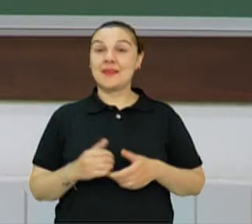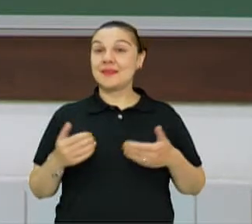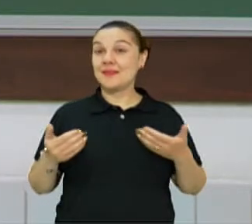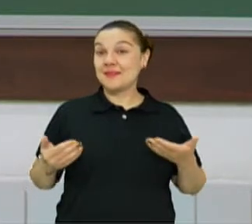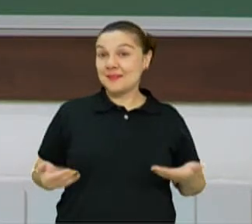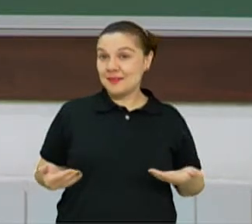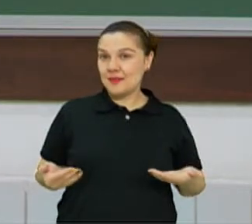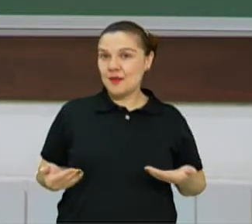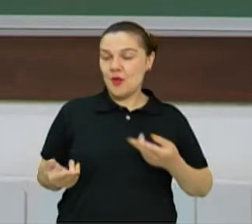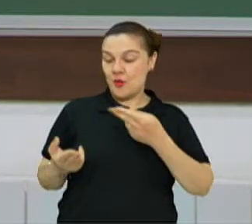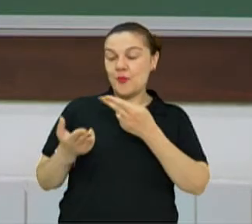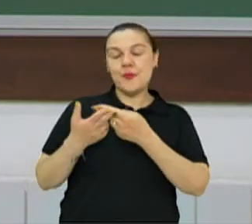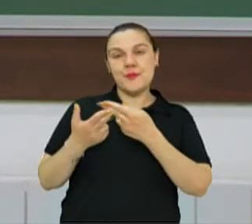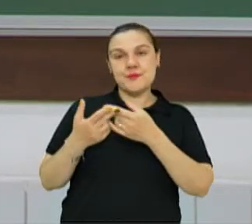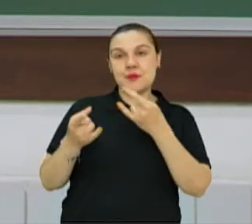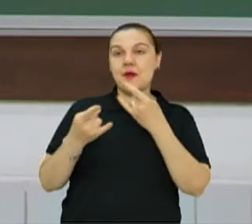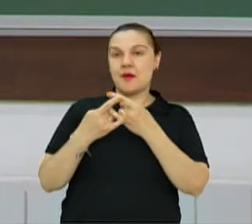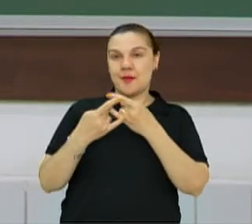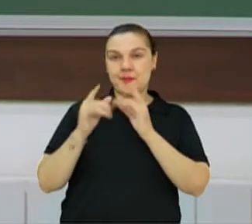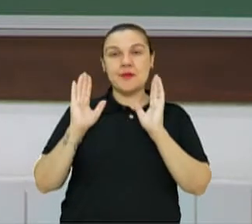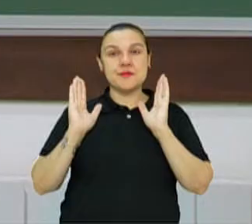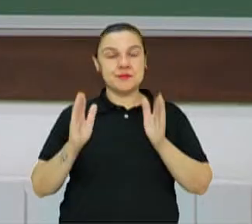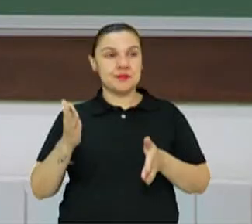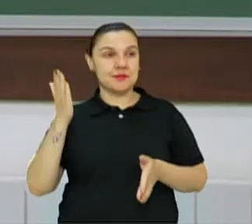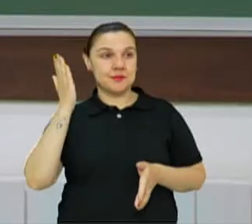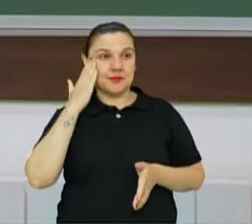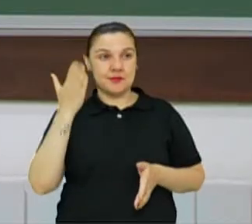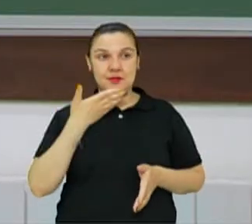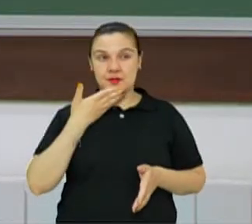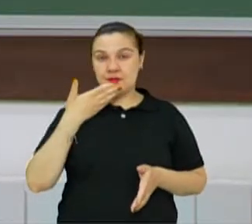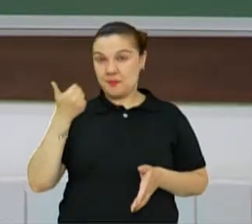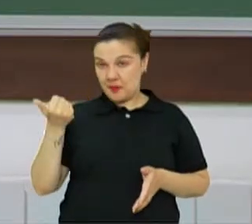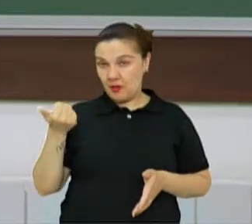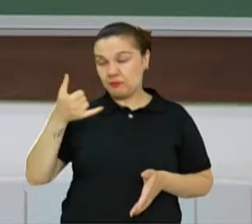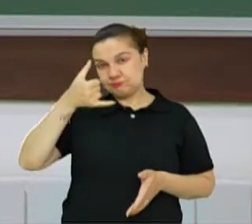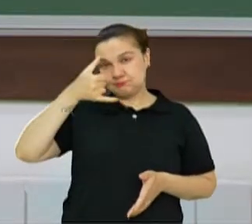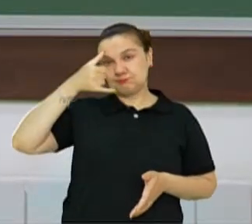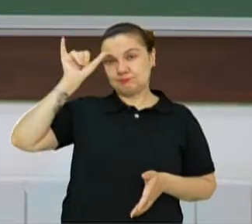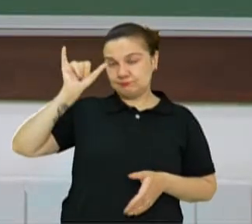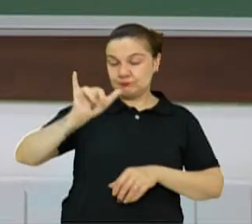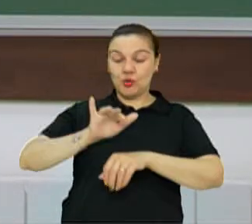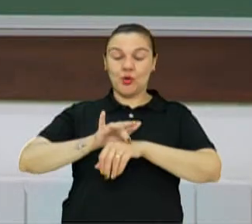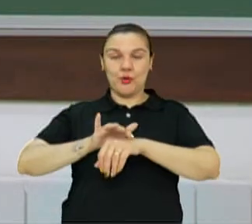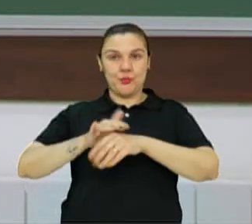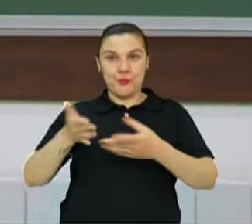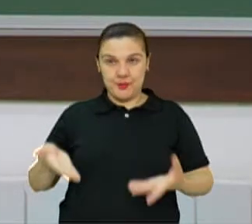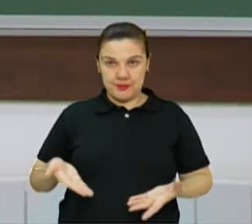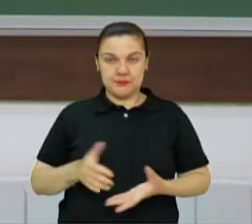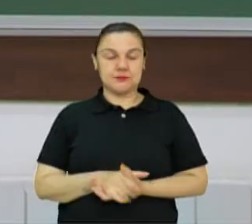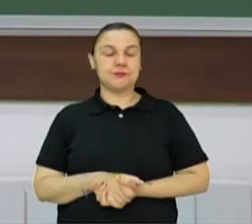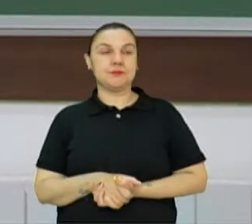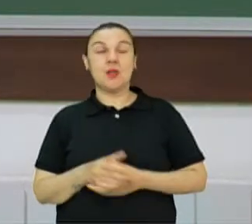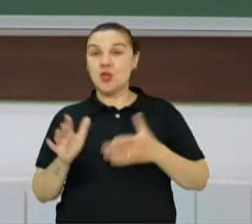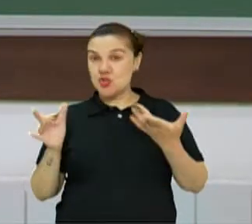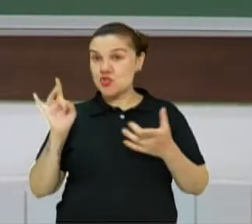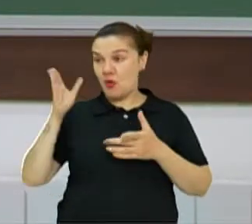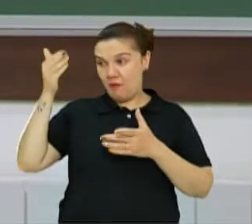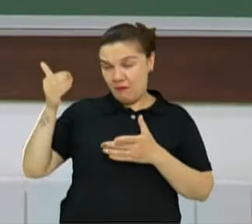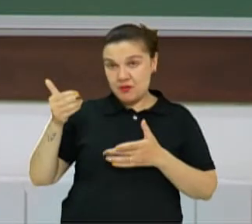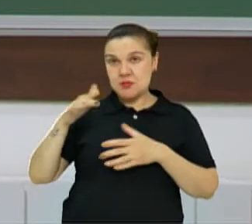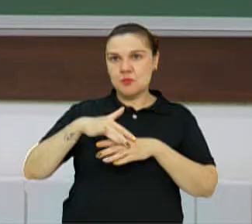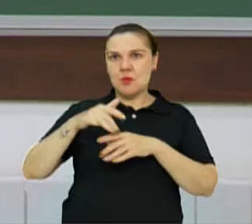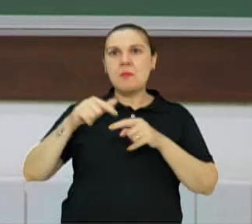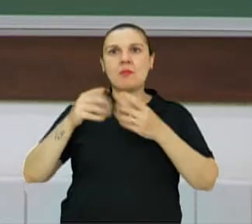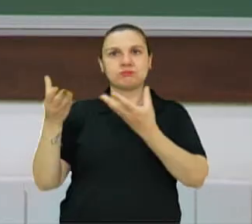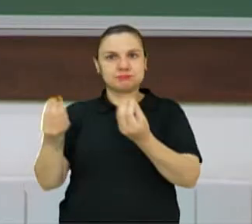E então, usar camisinha, a gente já sabe que é o melhor método de prevenção contra essas doenças. Não só contra essas, mas outras